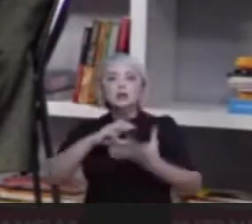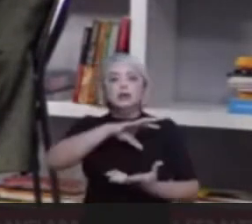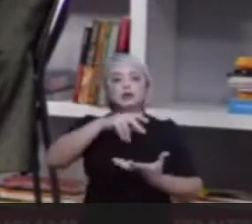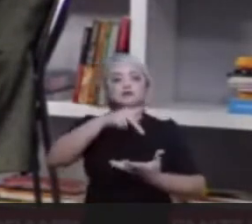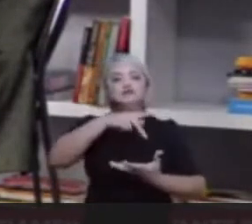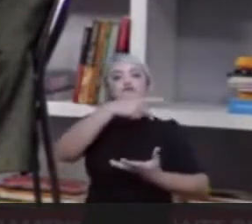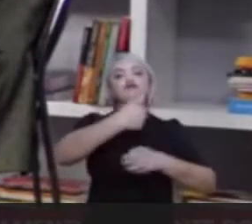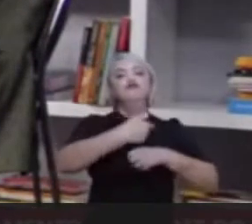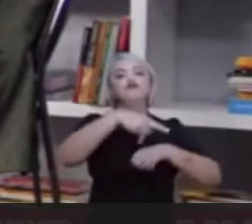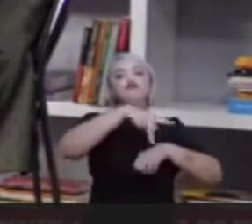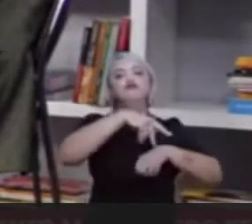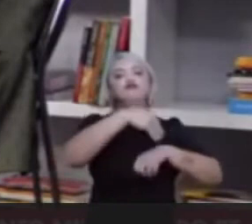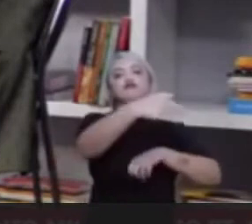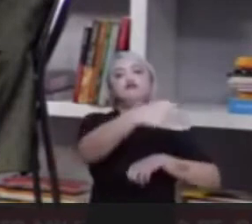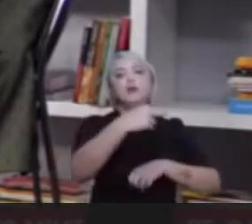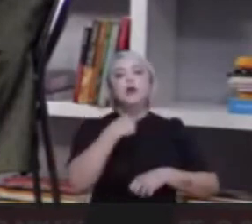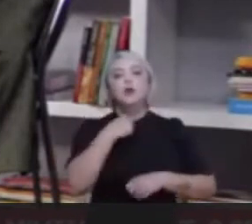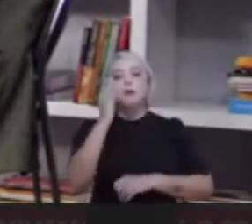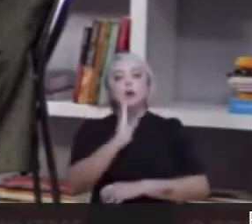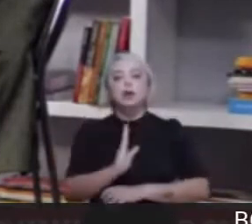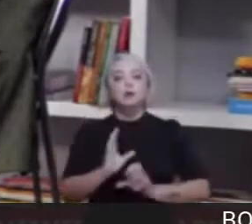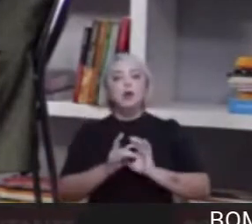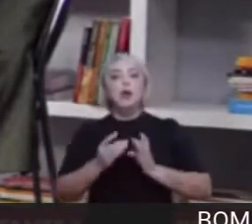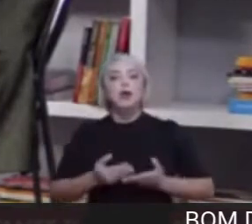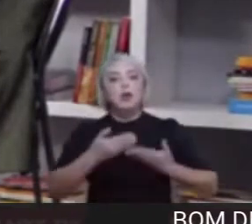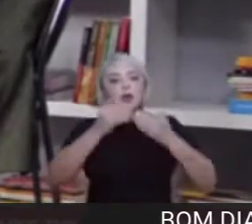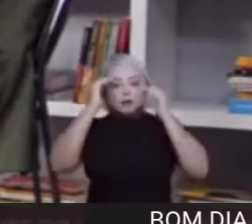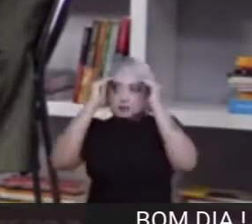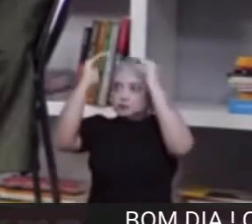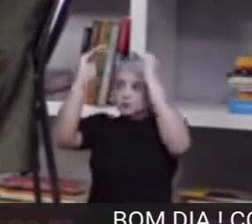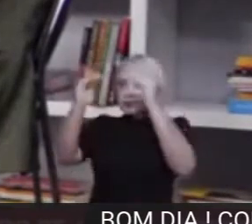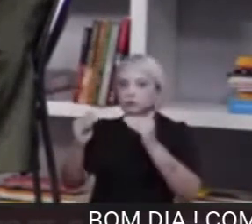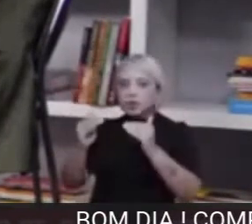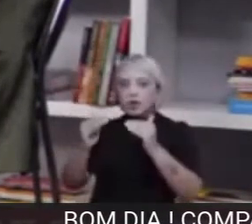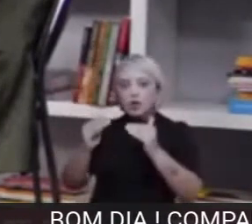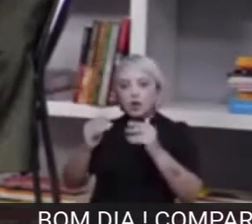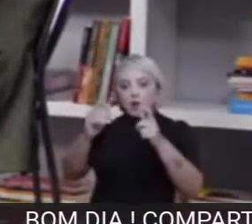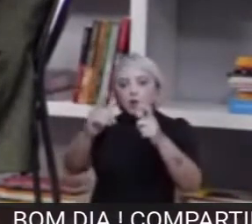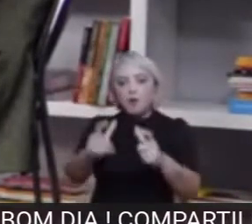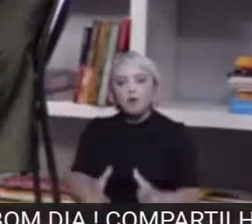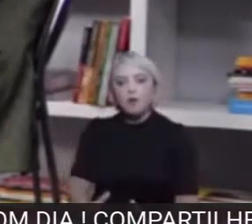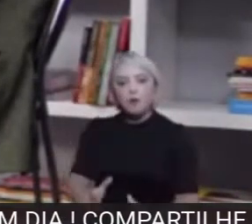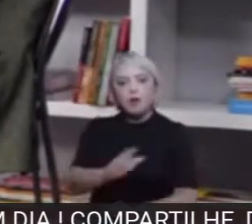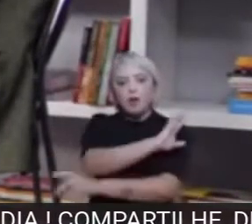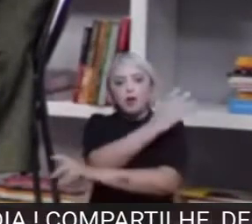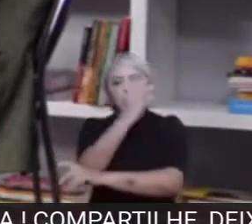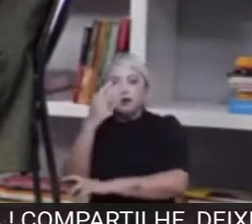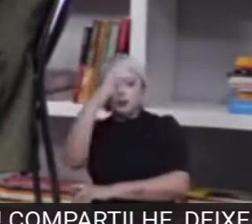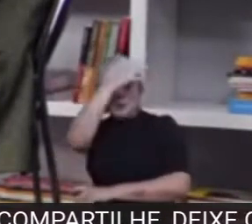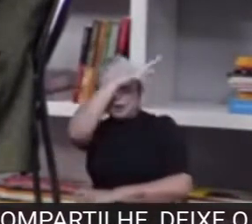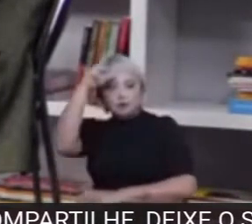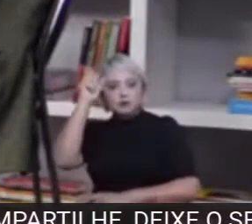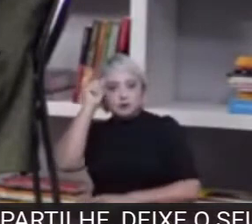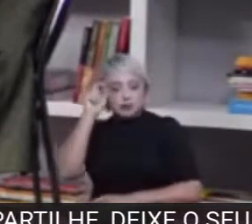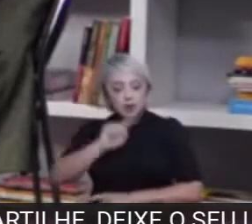O Brasil não pode abrir mão da soberania sobre o território da Amazônia. Mas o Brasil tem